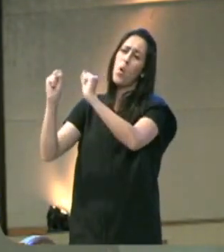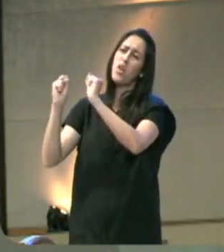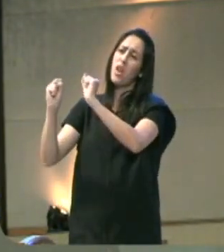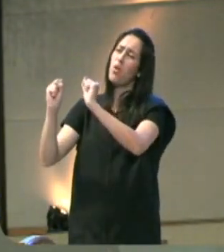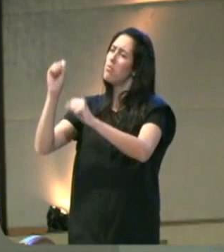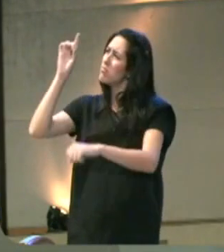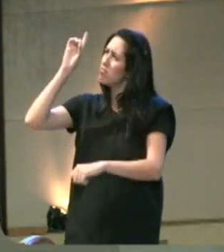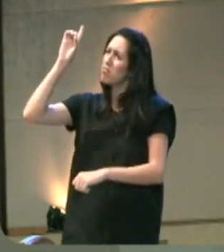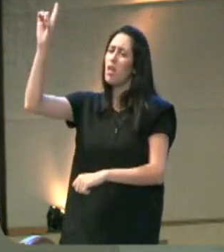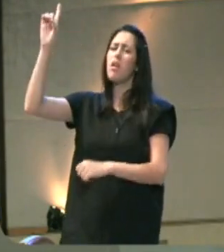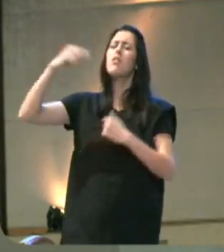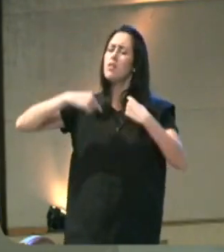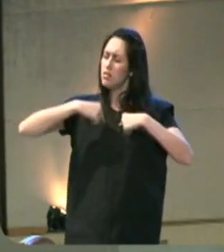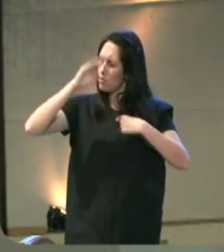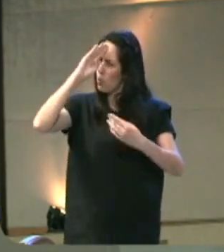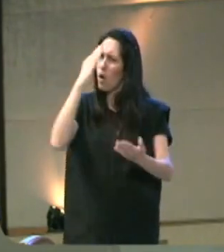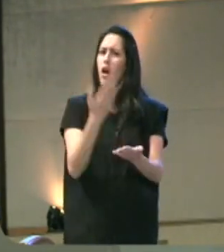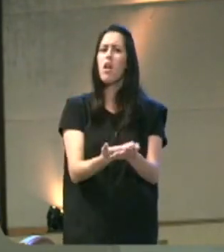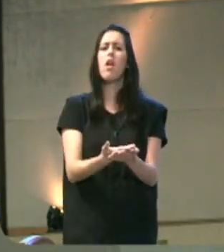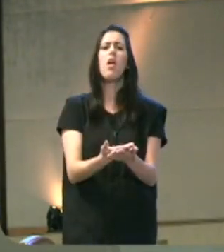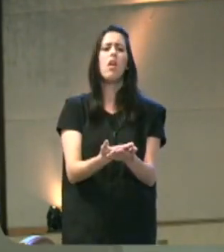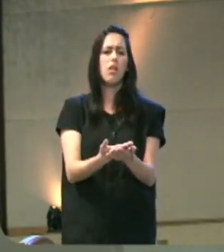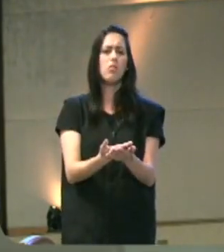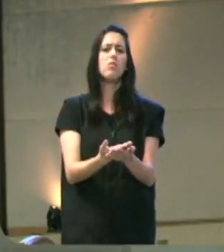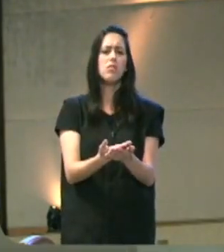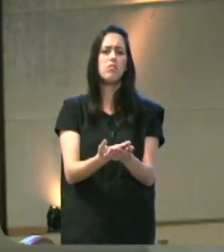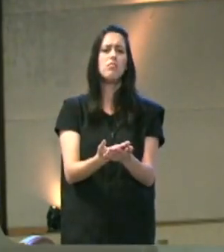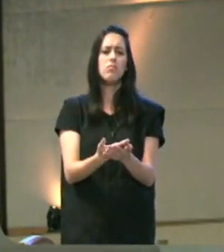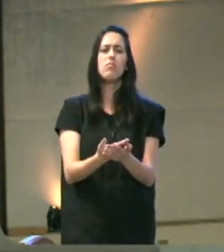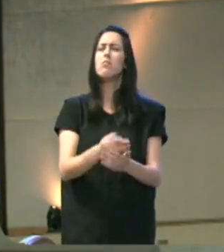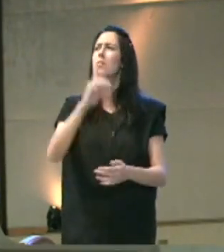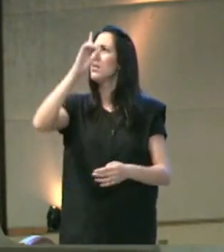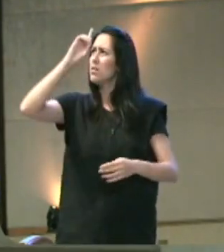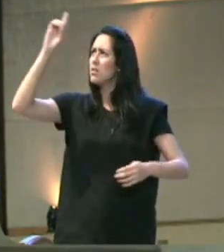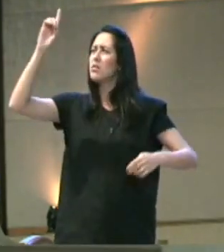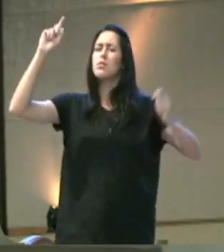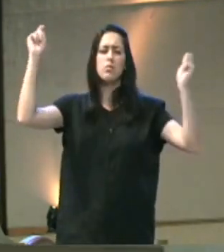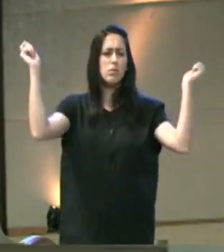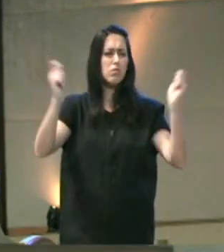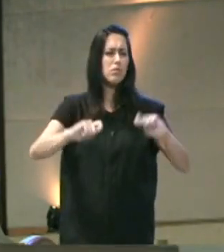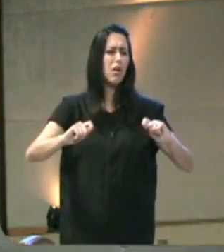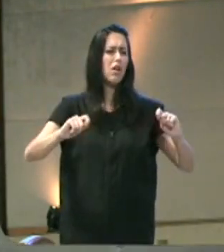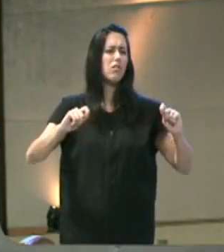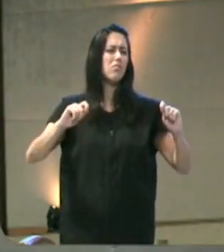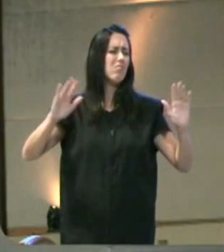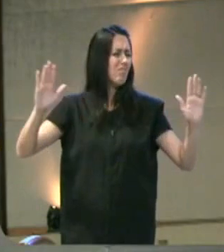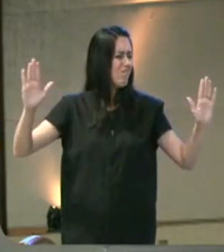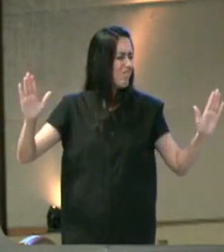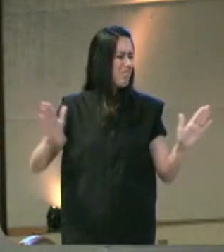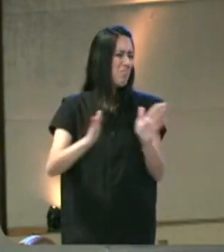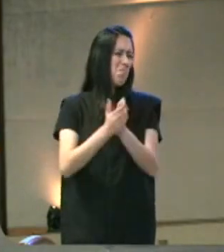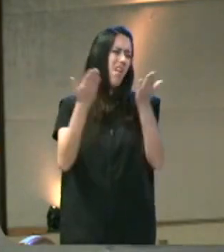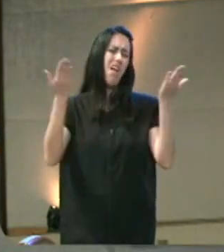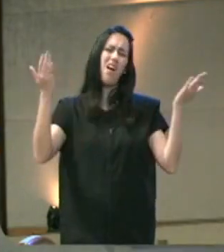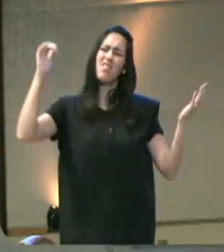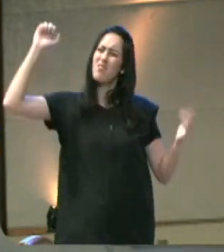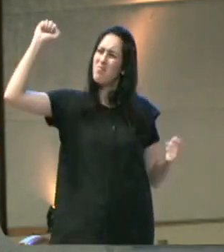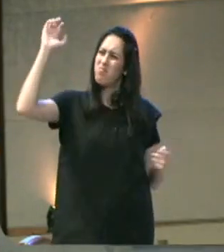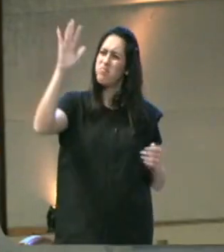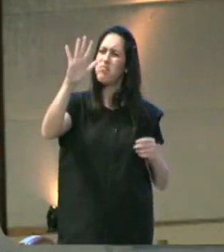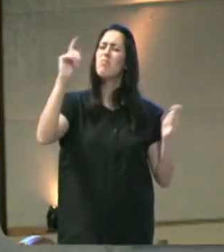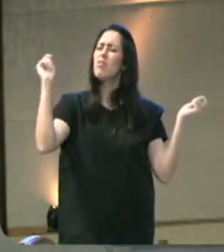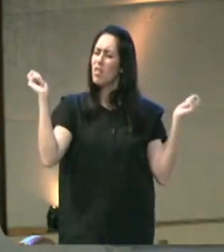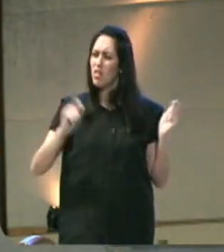Todo-Poderoso. E eu creio que o Senhor vai fazer algo extraordinário da graça dele.